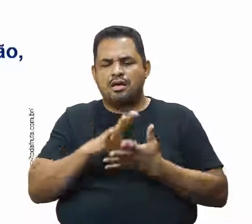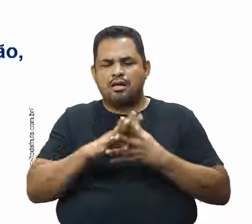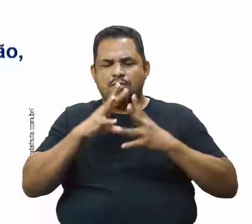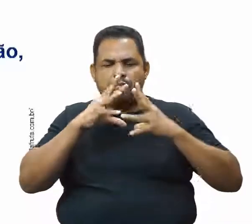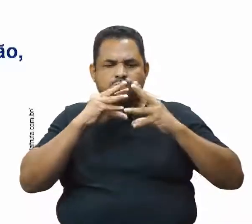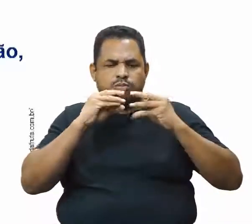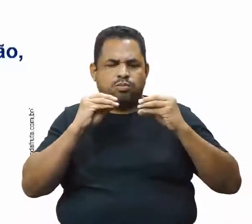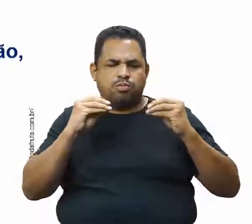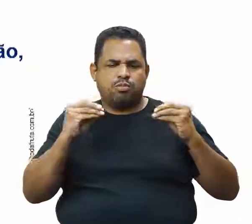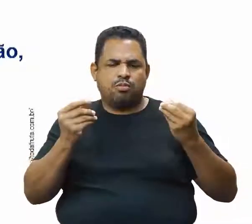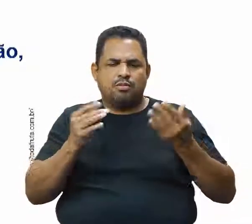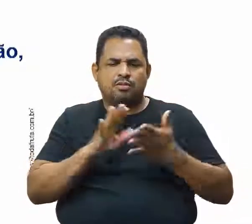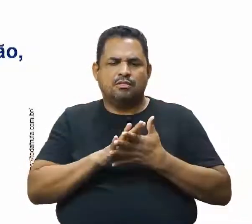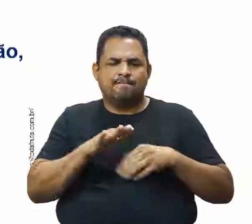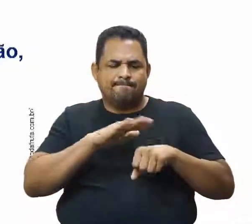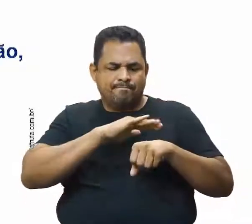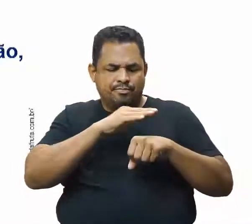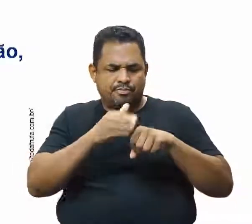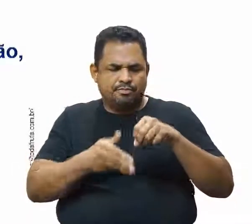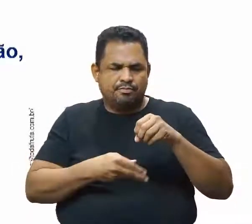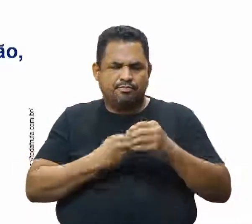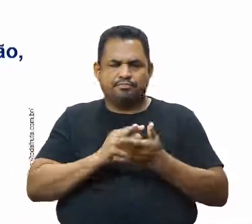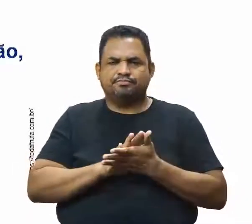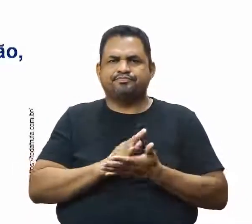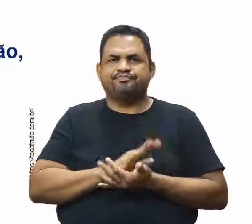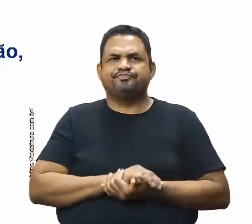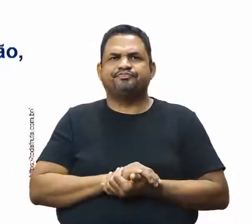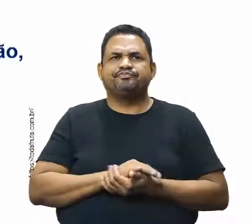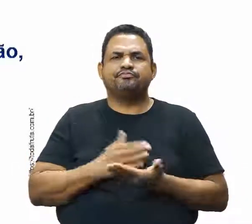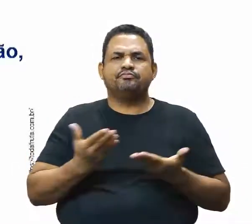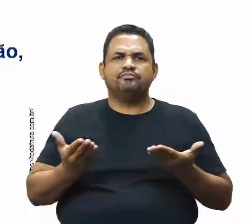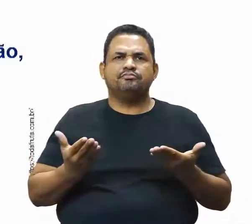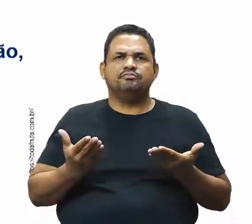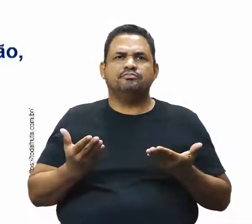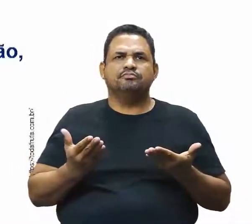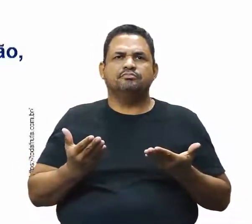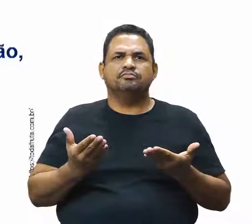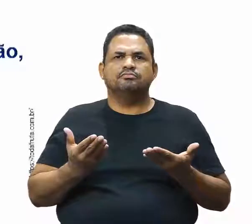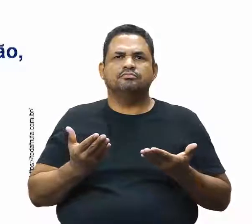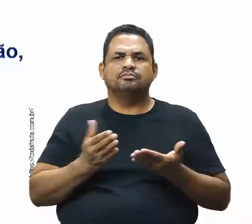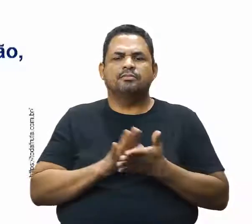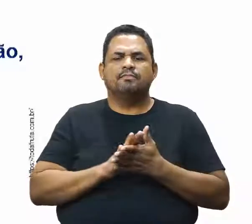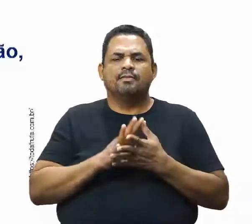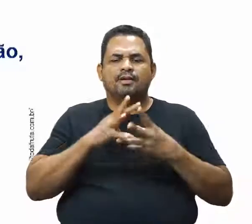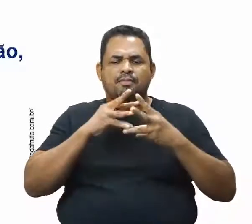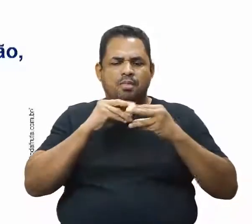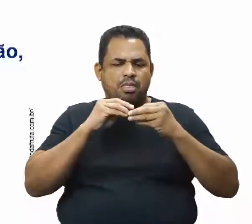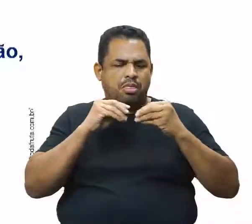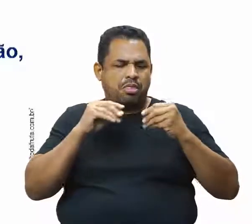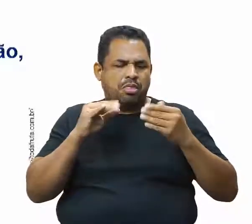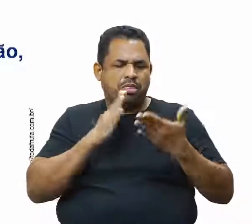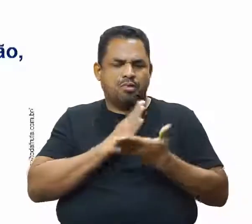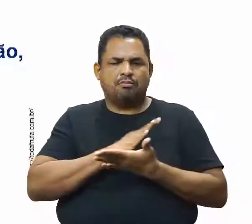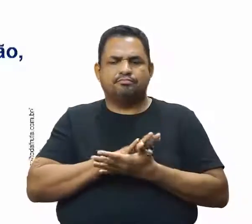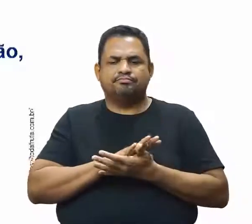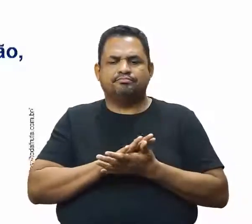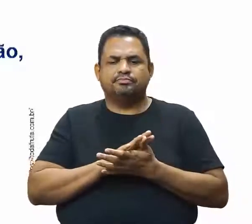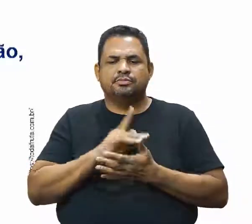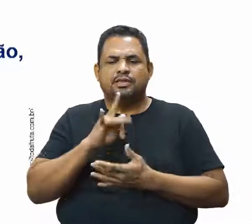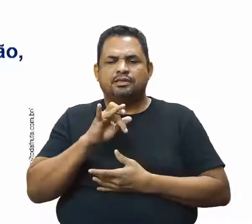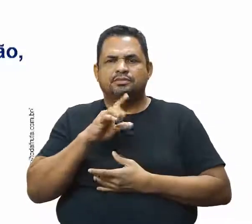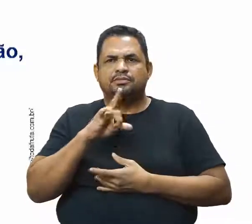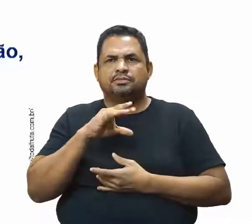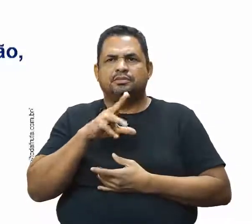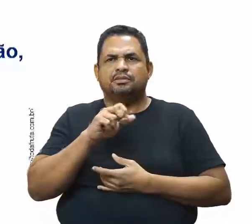dá um aspecto que já está em processo de decomposição. Então, a